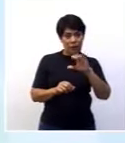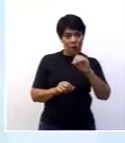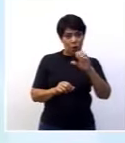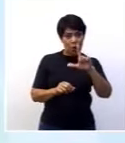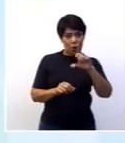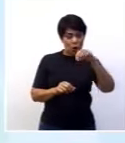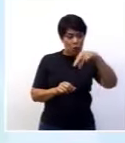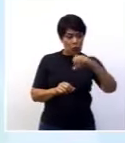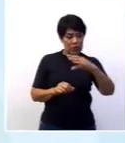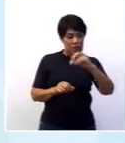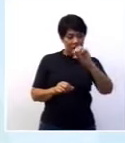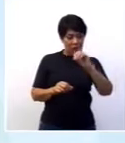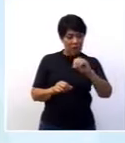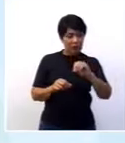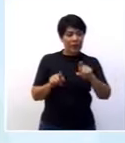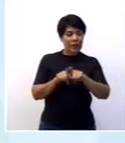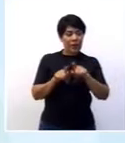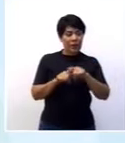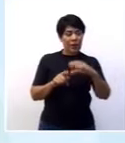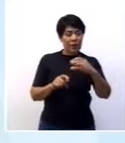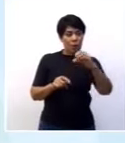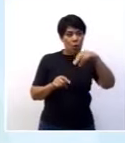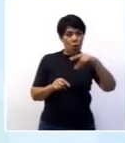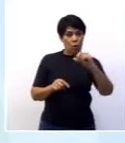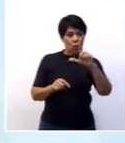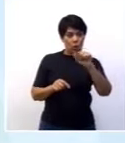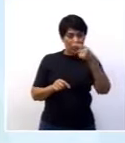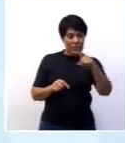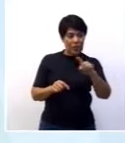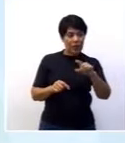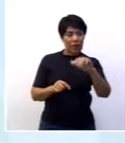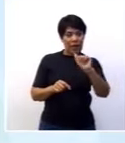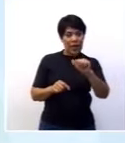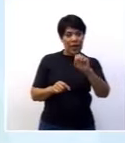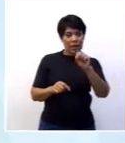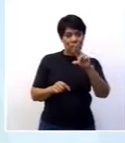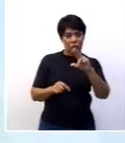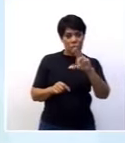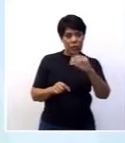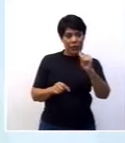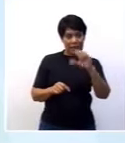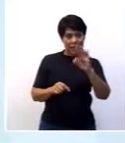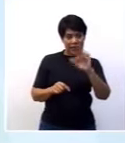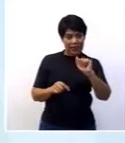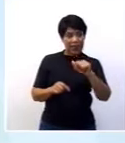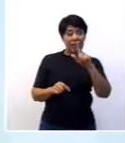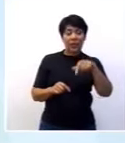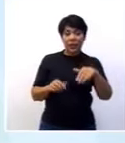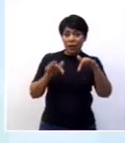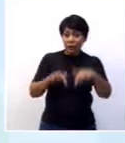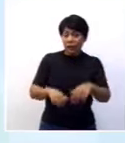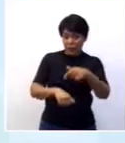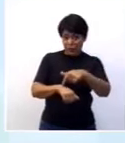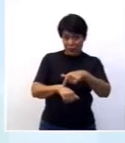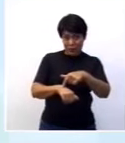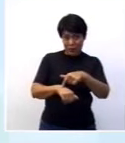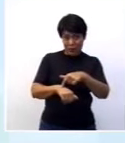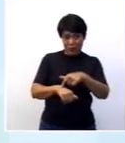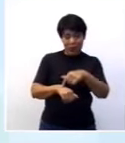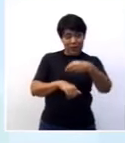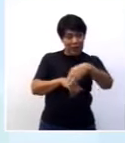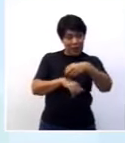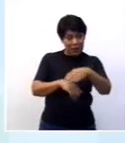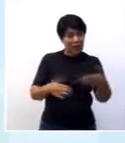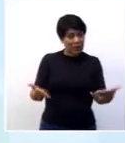à Sucata. Fiz o cálculo, que é a parte final deste momento, desta aula que aqui